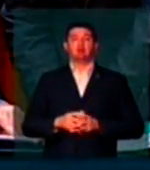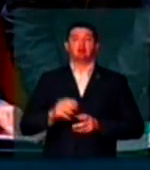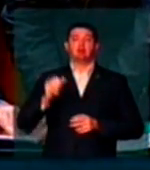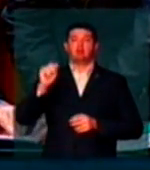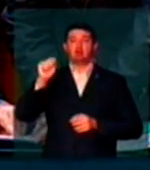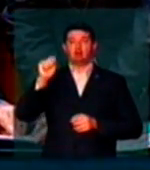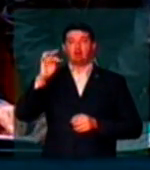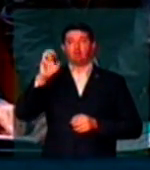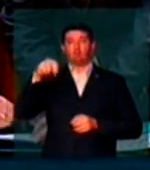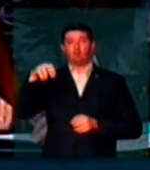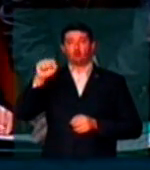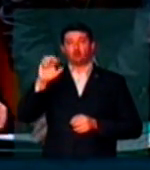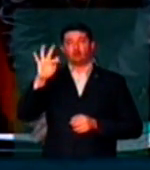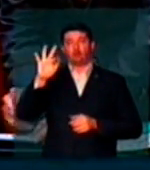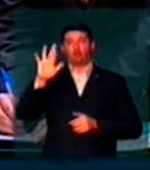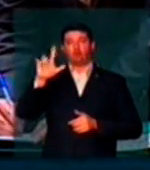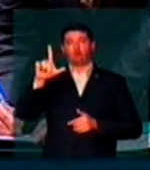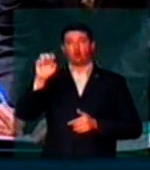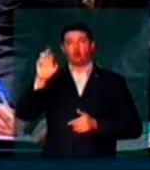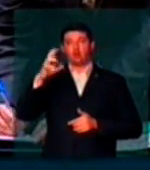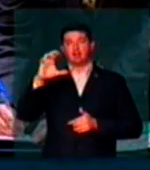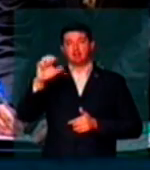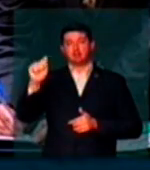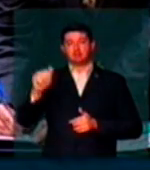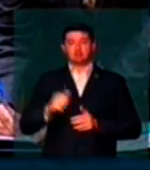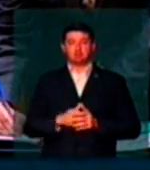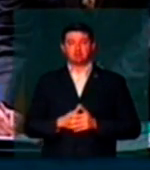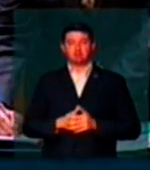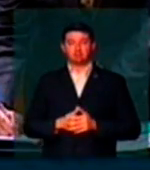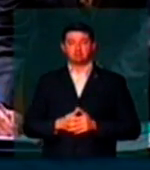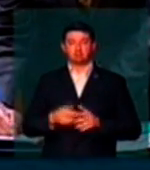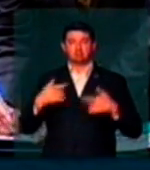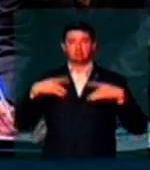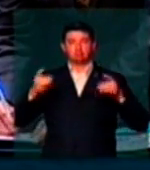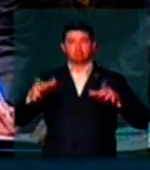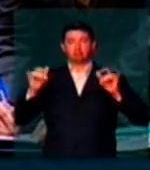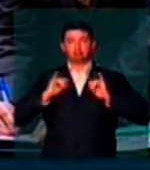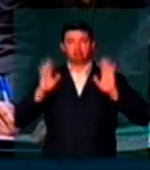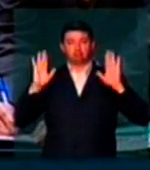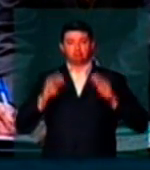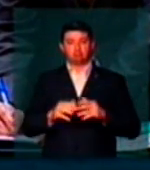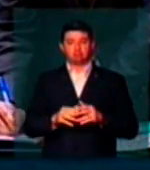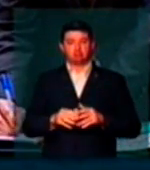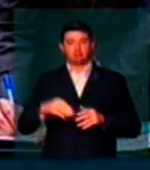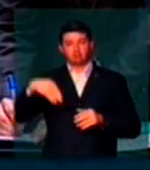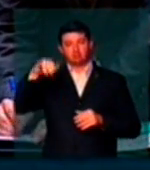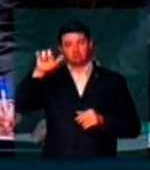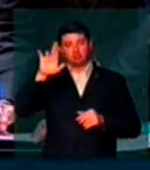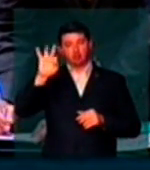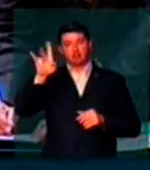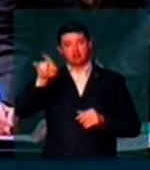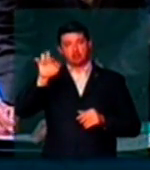Afonso Florence, deputado Arnaldo Faria de Sá. Retiro, presidente. E Miro Teixeira.